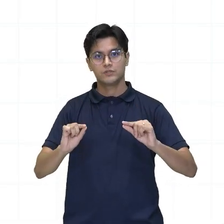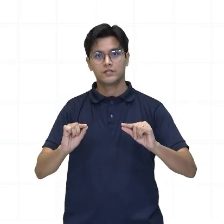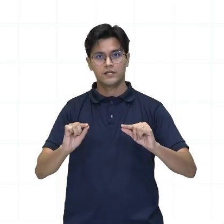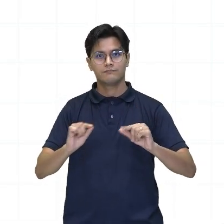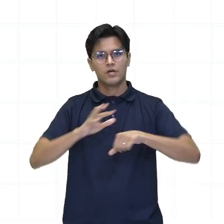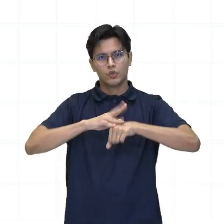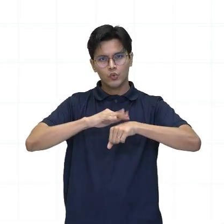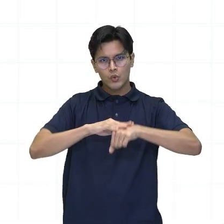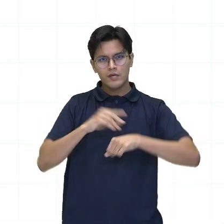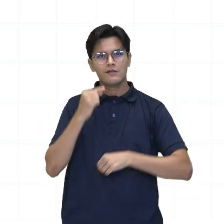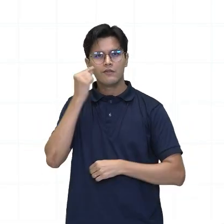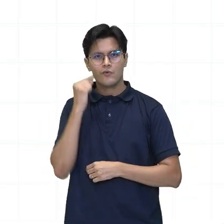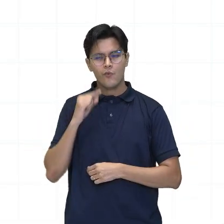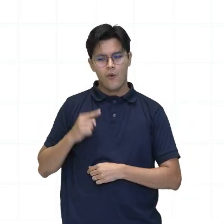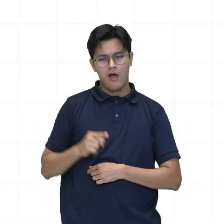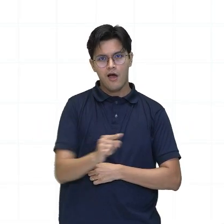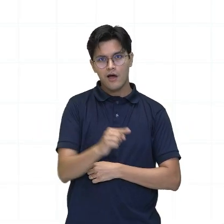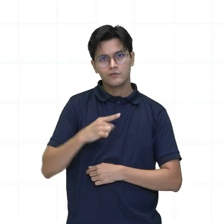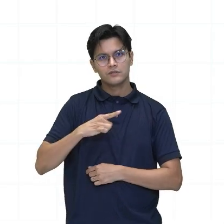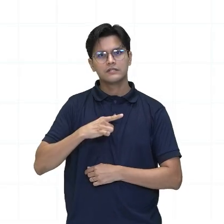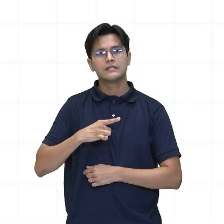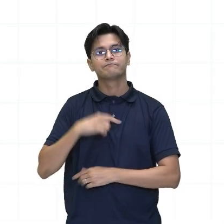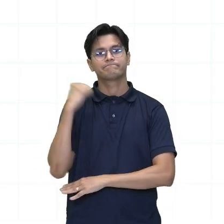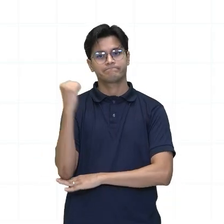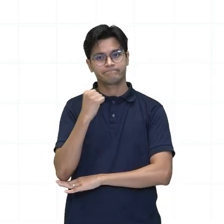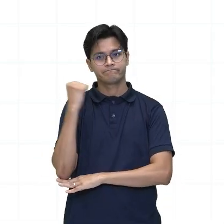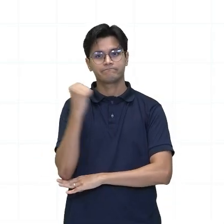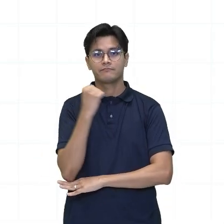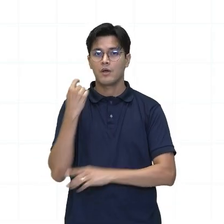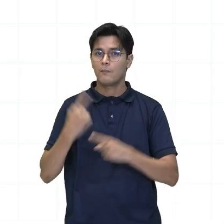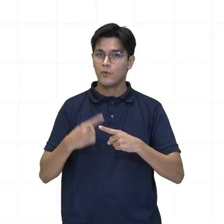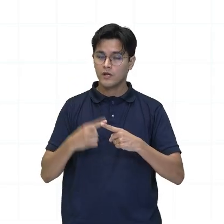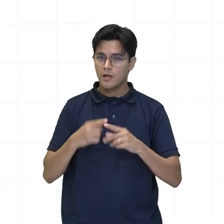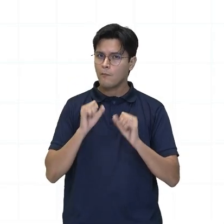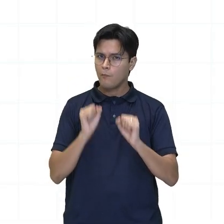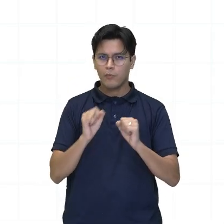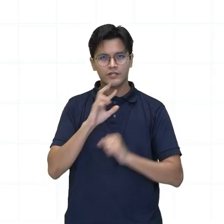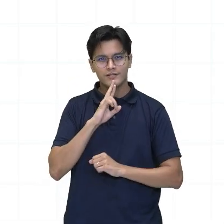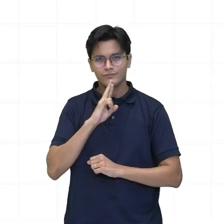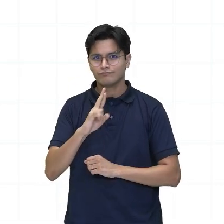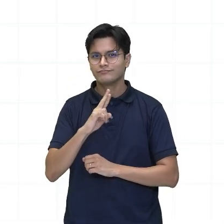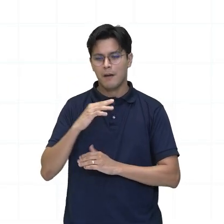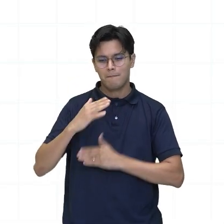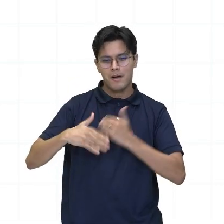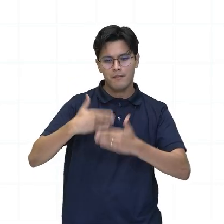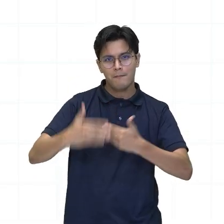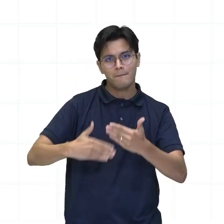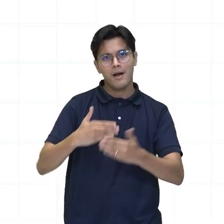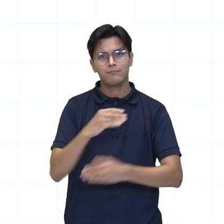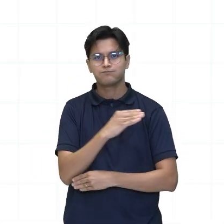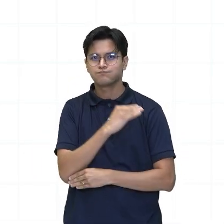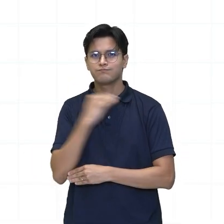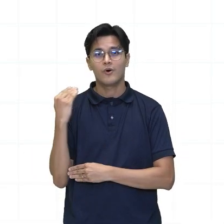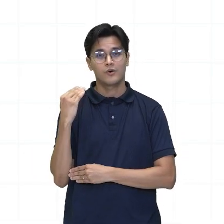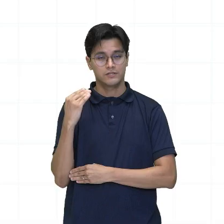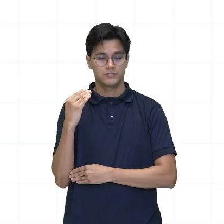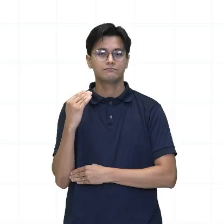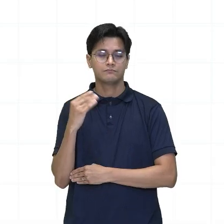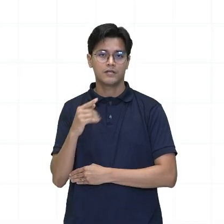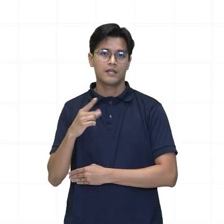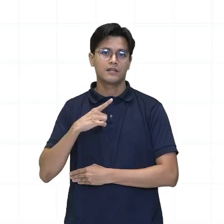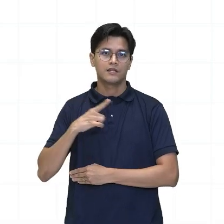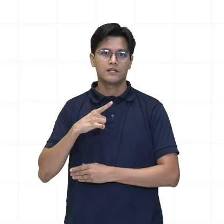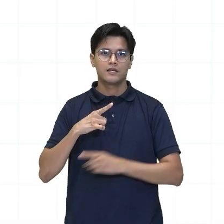gravidade maior, né? Porque ela pode levar o indivíduo à morte em pouco tempo. O micro-organismo é uma